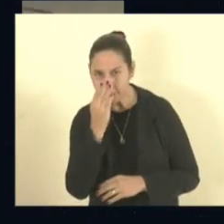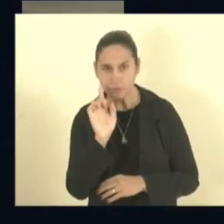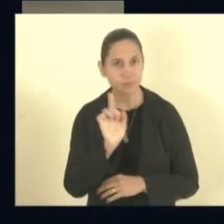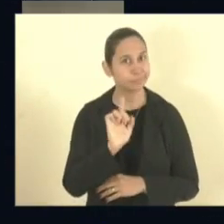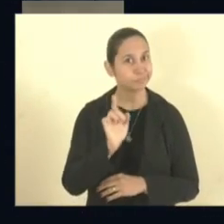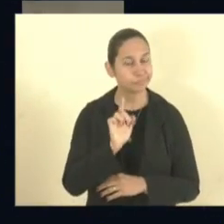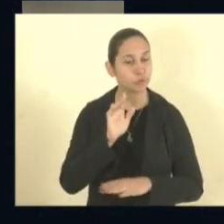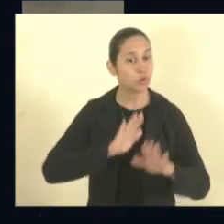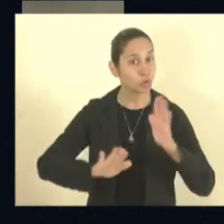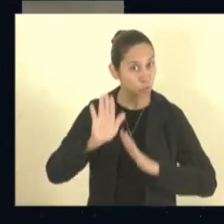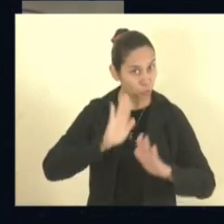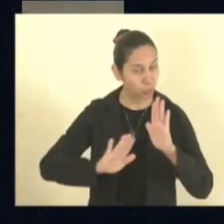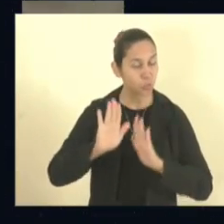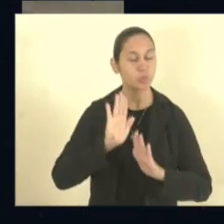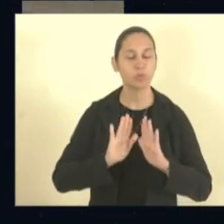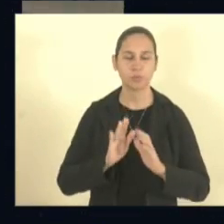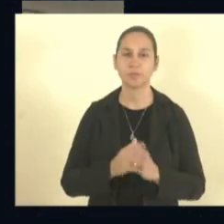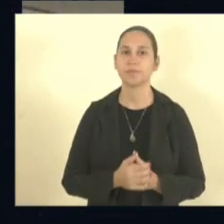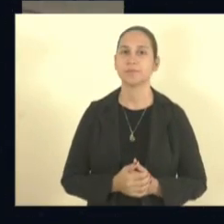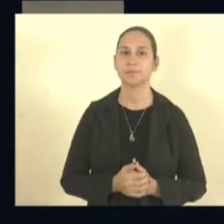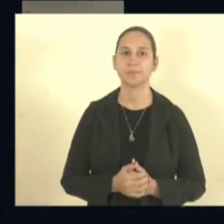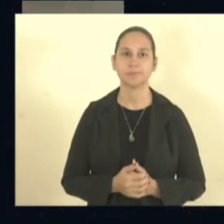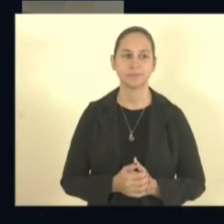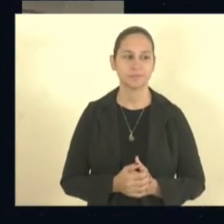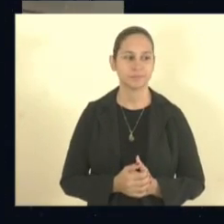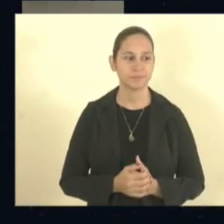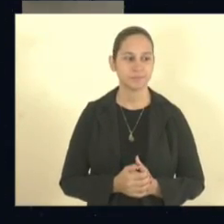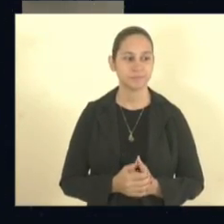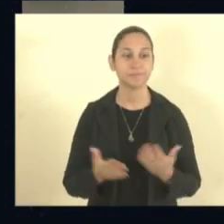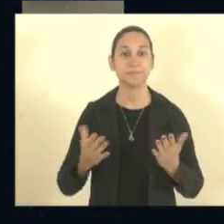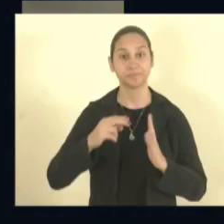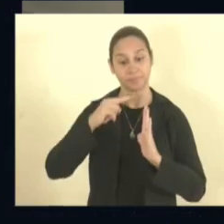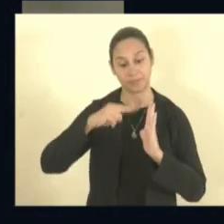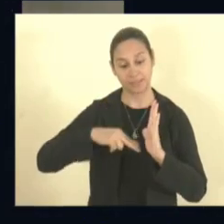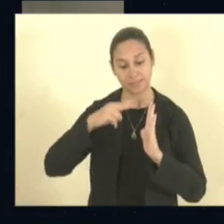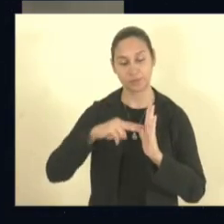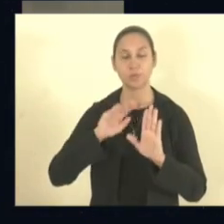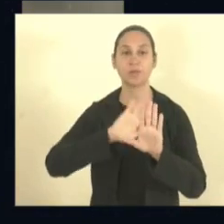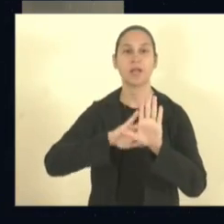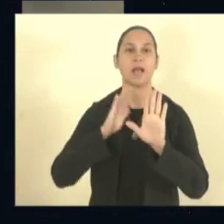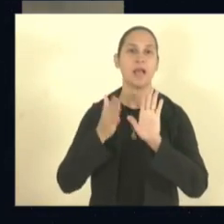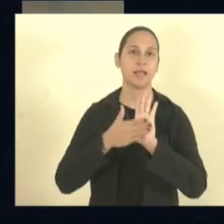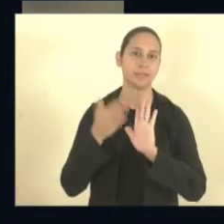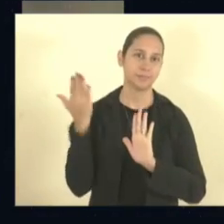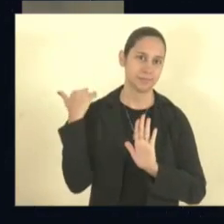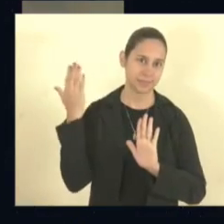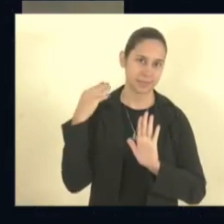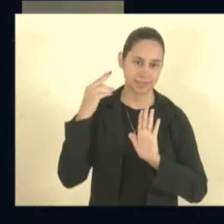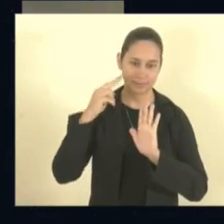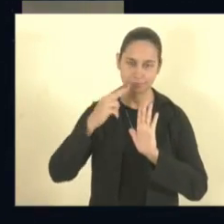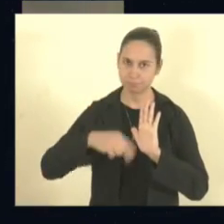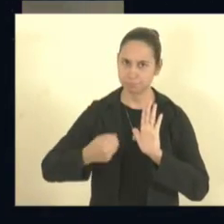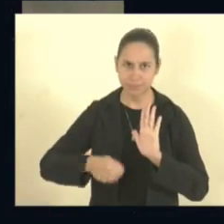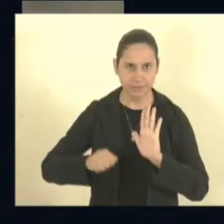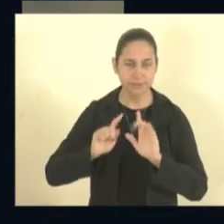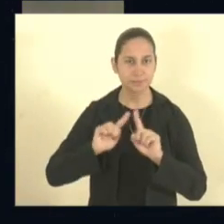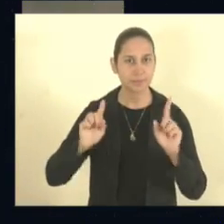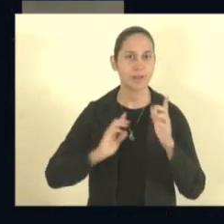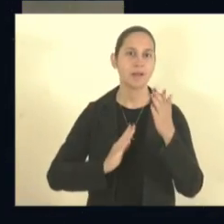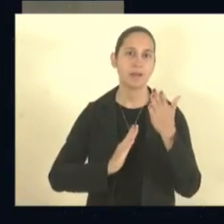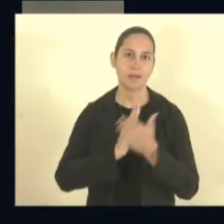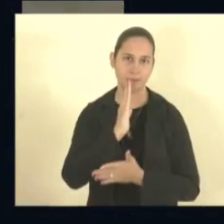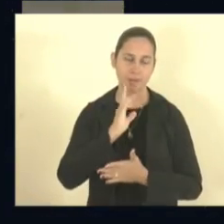os bons costumes. Fica dispensada a leitura da ata da sessão anterior, mas a declaro aprovada conforme